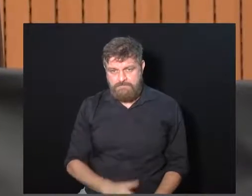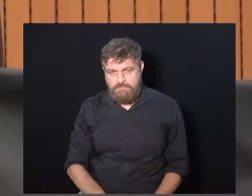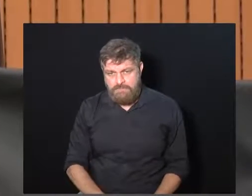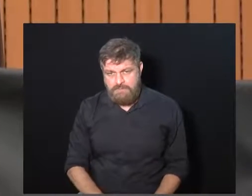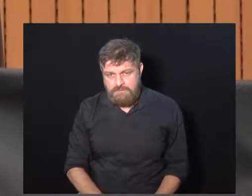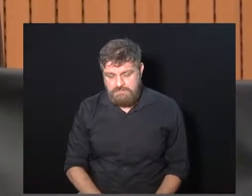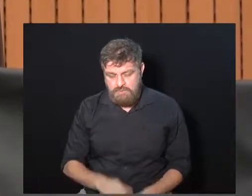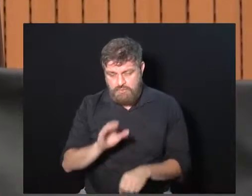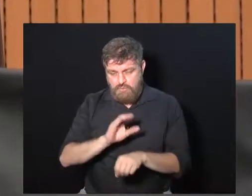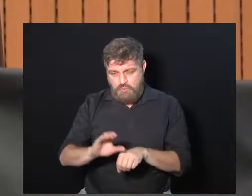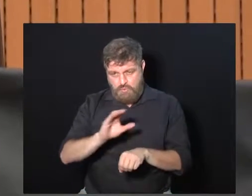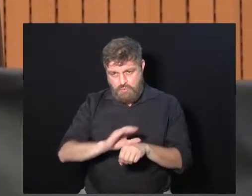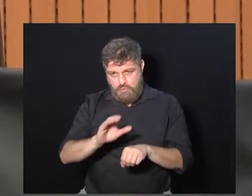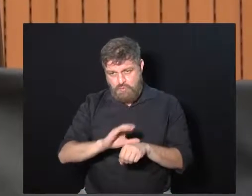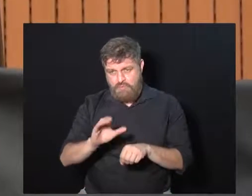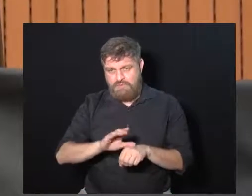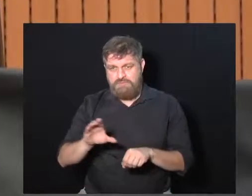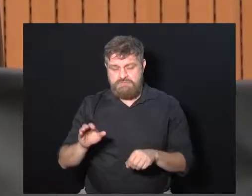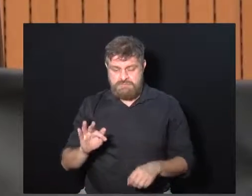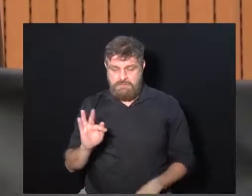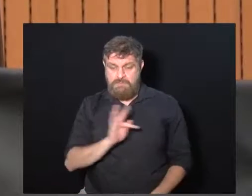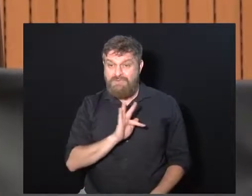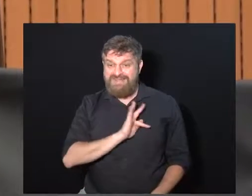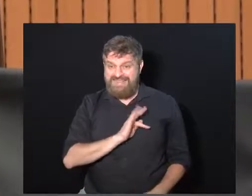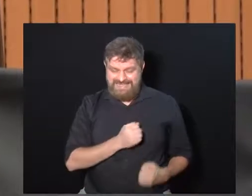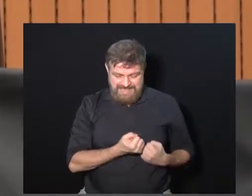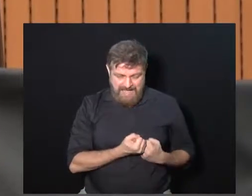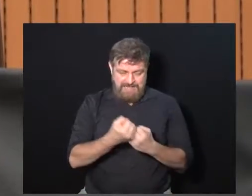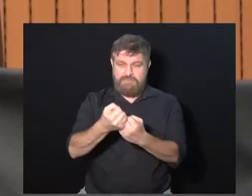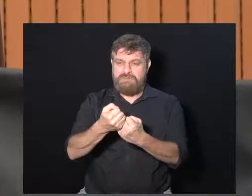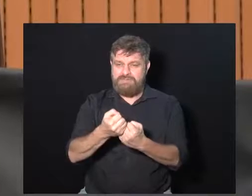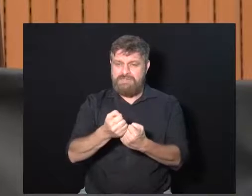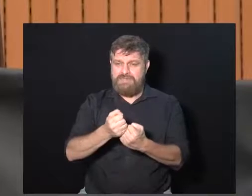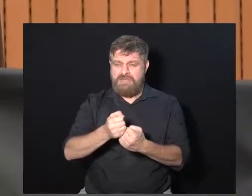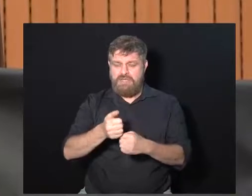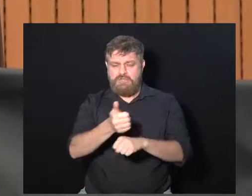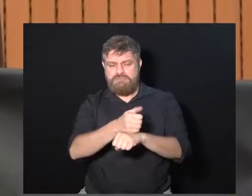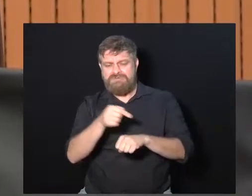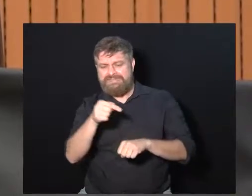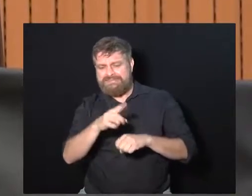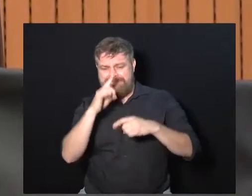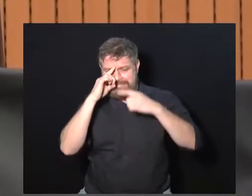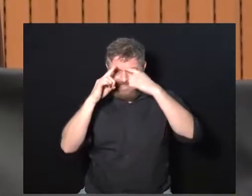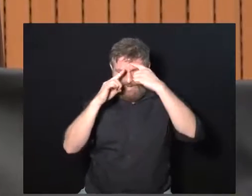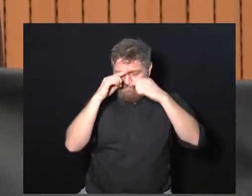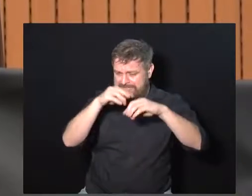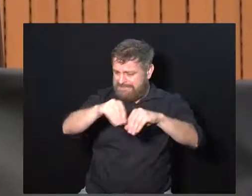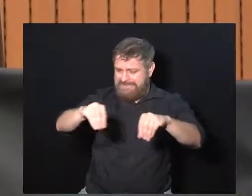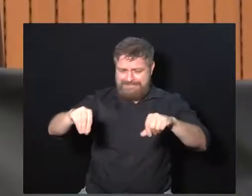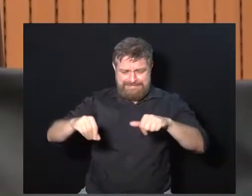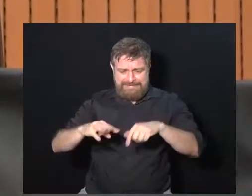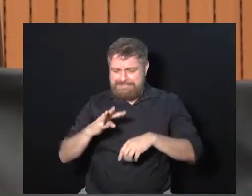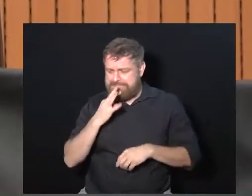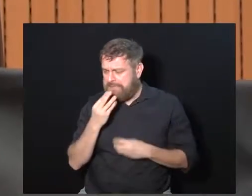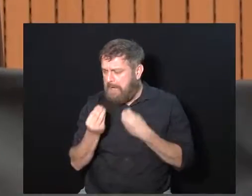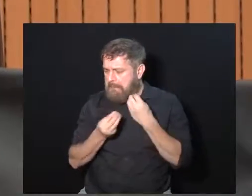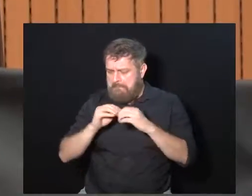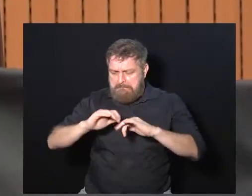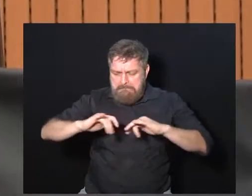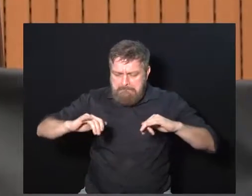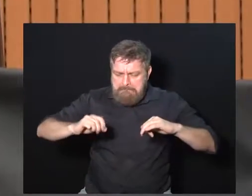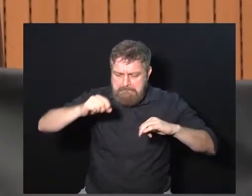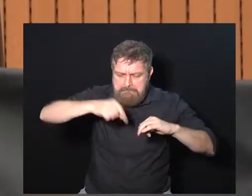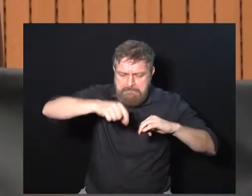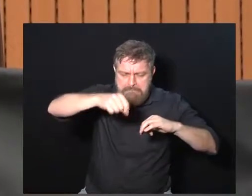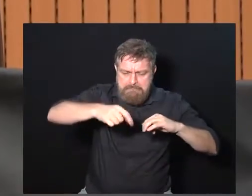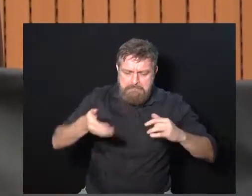dessas capacitações, assessorias técnicas, eles tinham muitas dúvidas em relação à terra, em relação ao cultivo, e